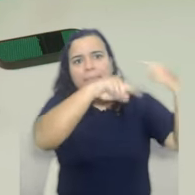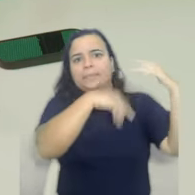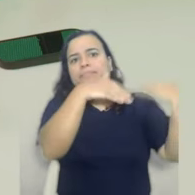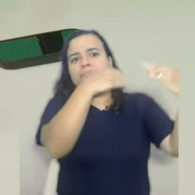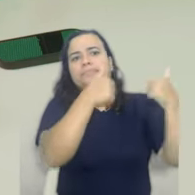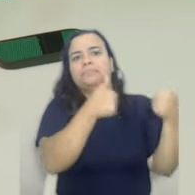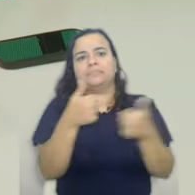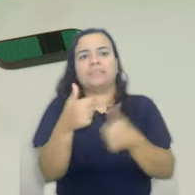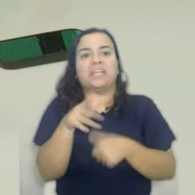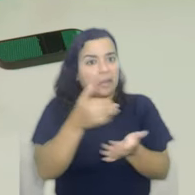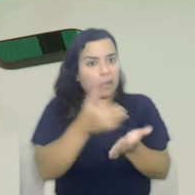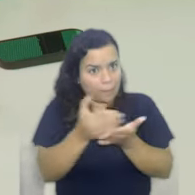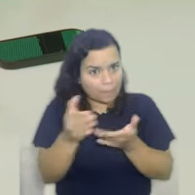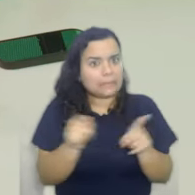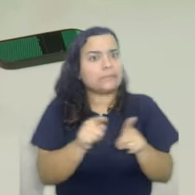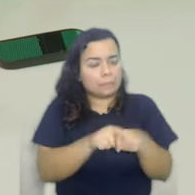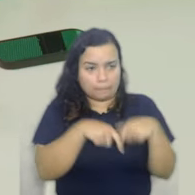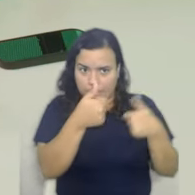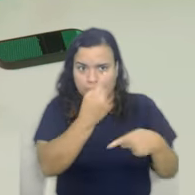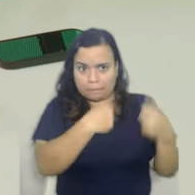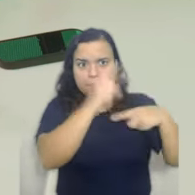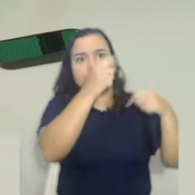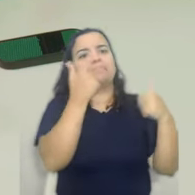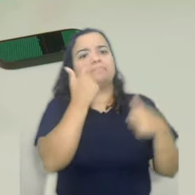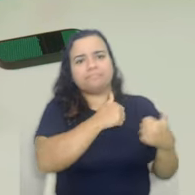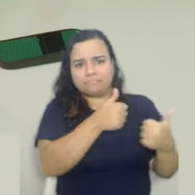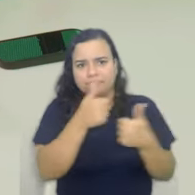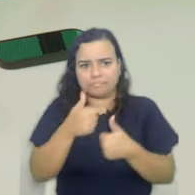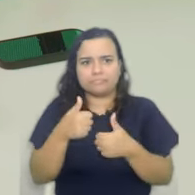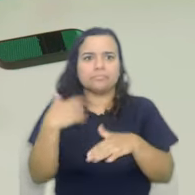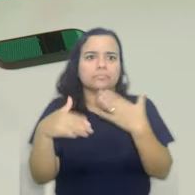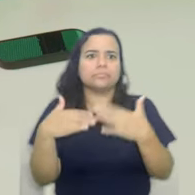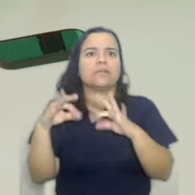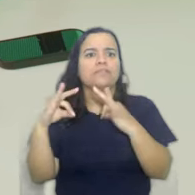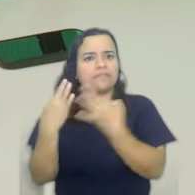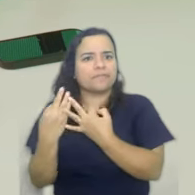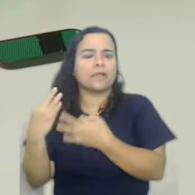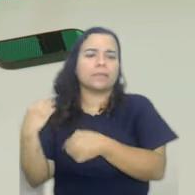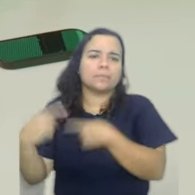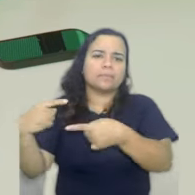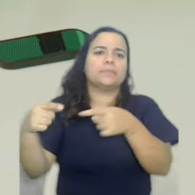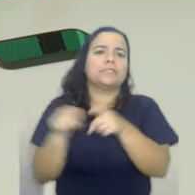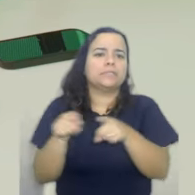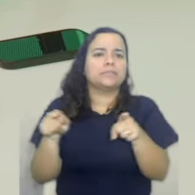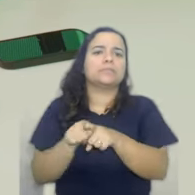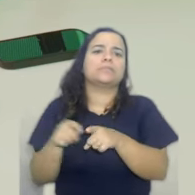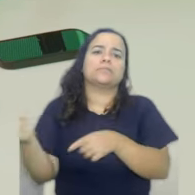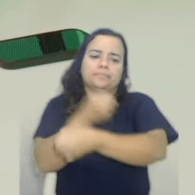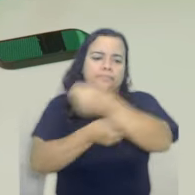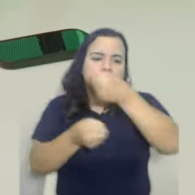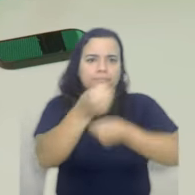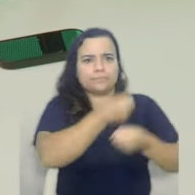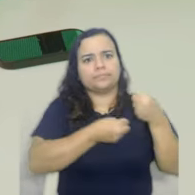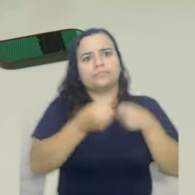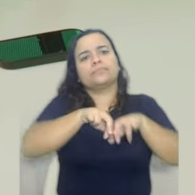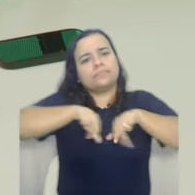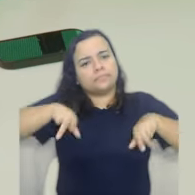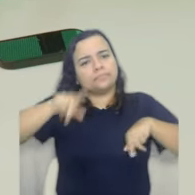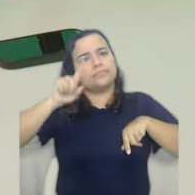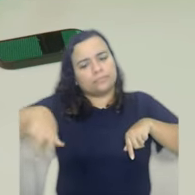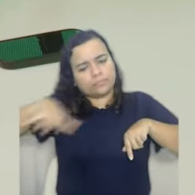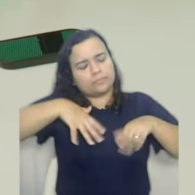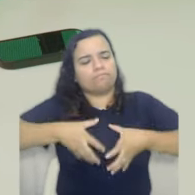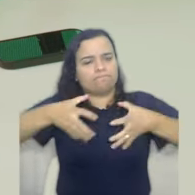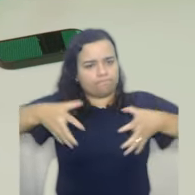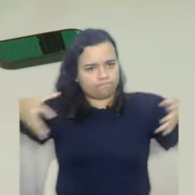iniciando também ali depois acaba até tendo ou é vende família também de produtor e acaba inserindo então é é um mercado bem em expansão e